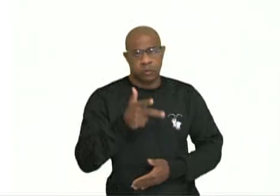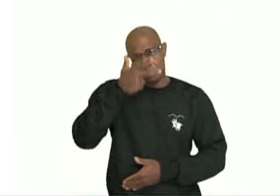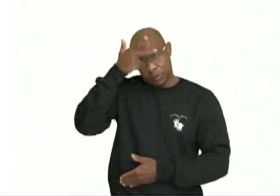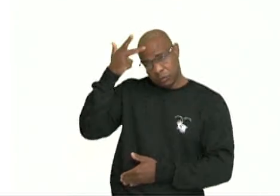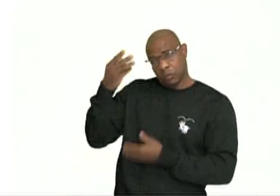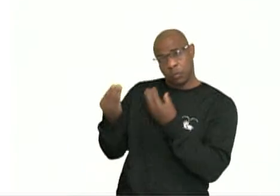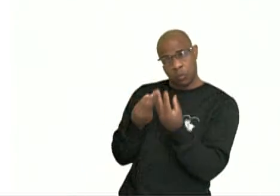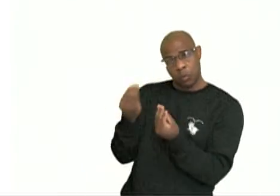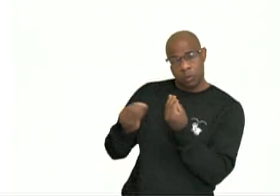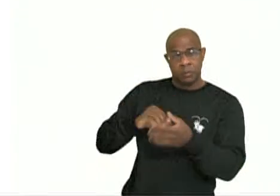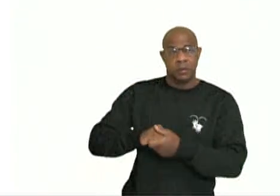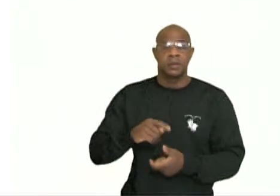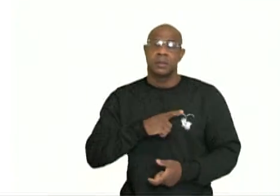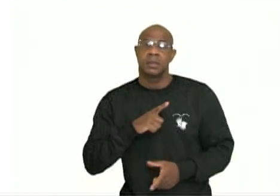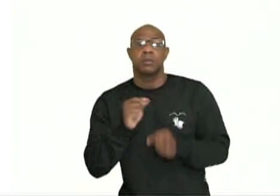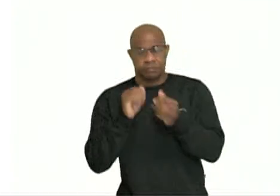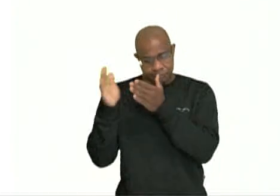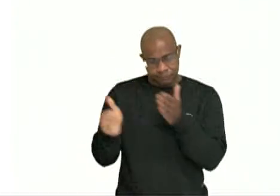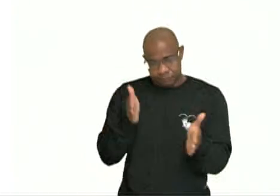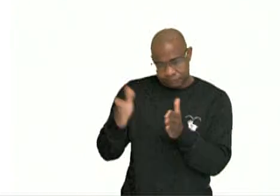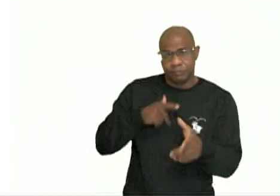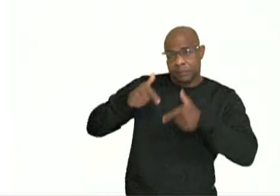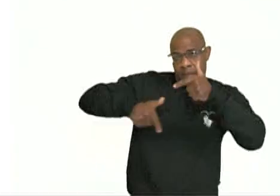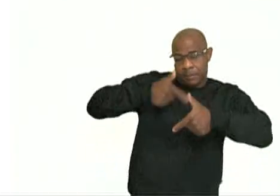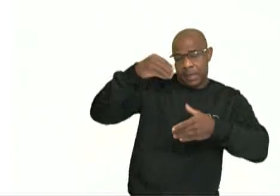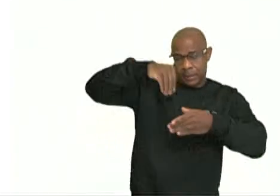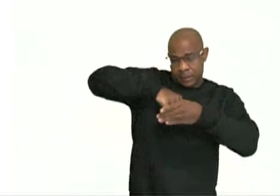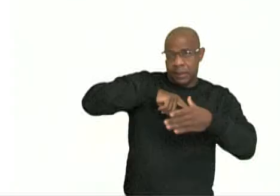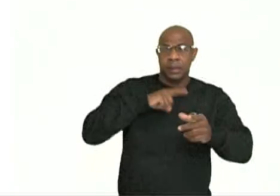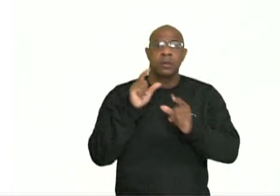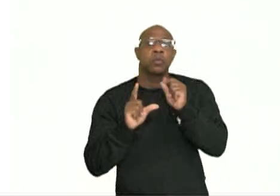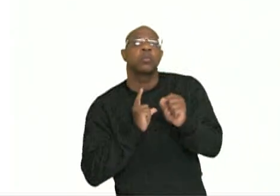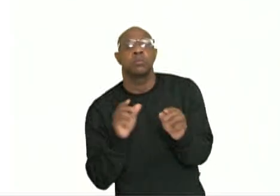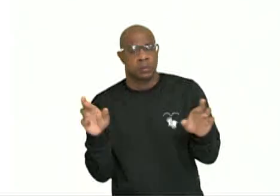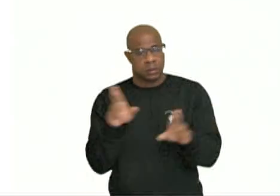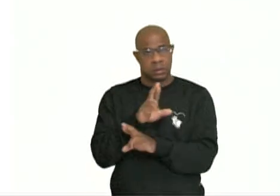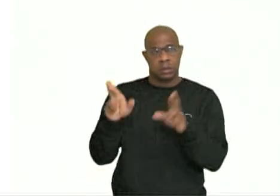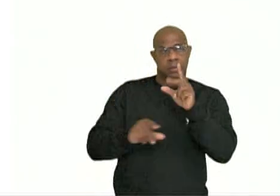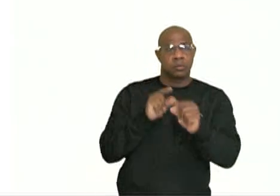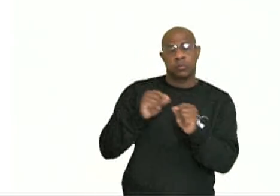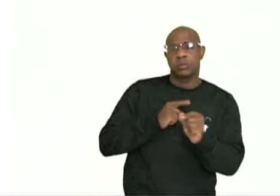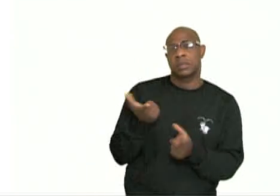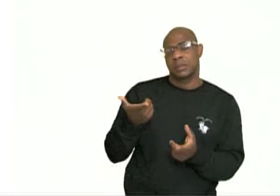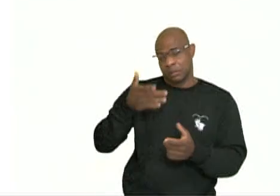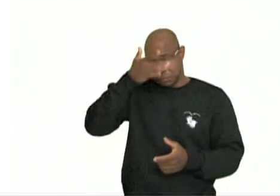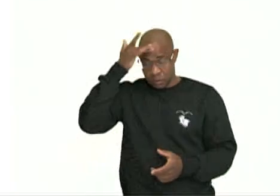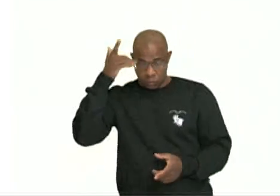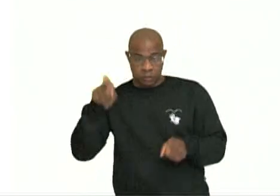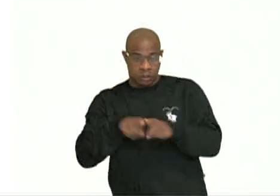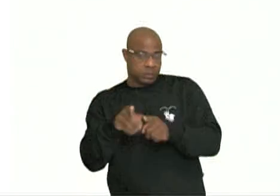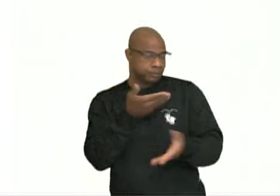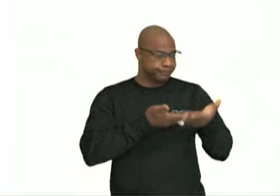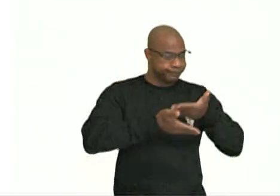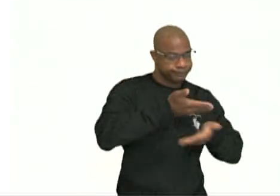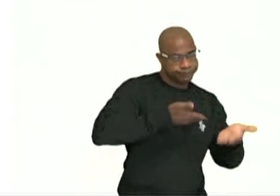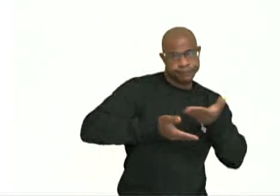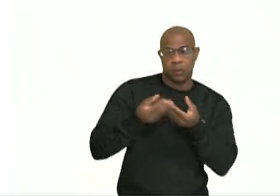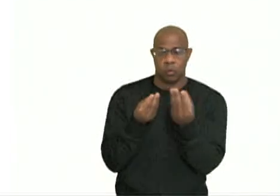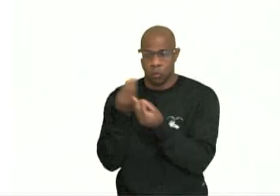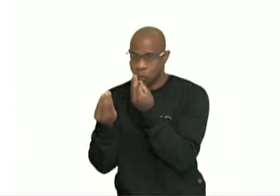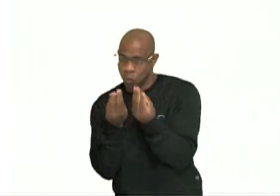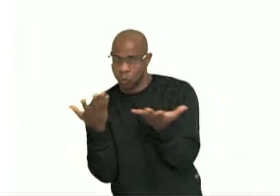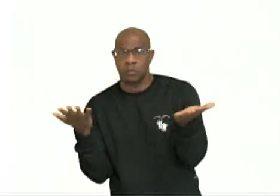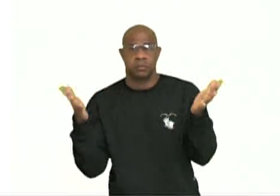ele vai relacionar aí a relação de produção, o trabalho, com as relações entre os indivíduos. A gente já vai entender um pouquinho mais o que é